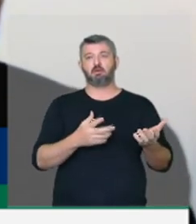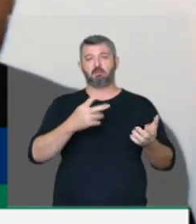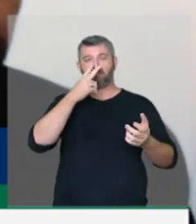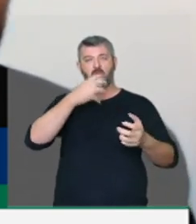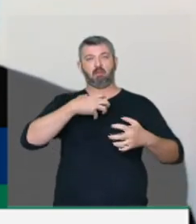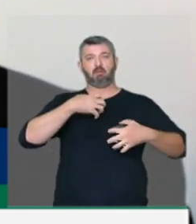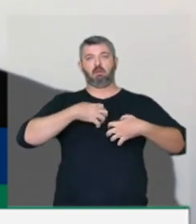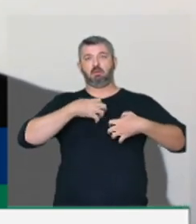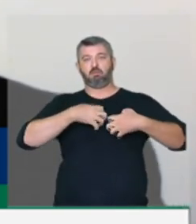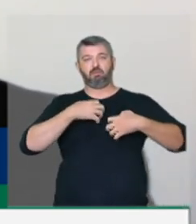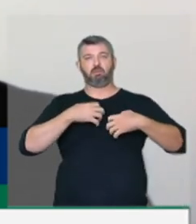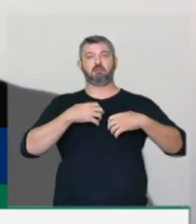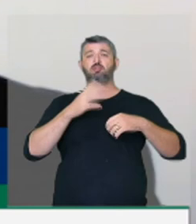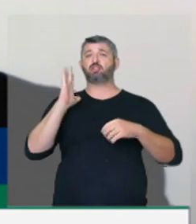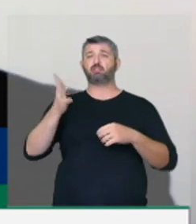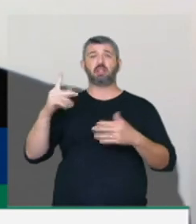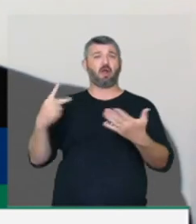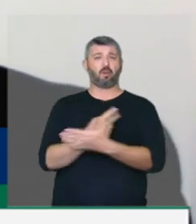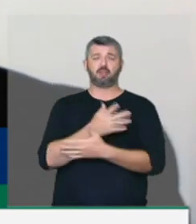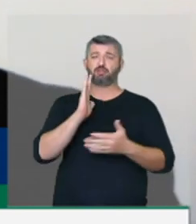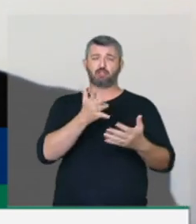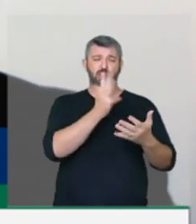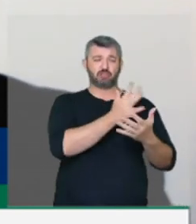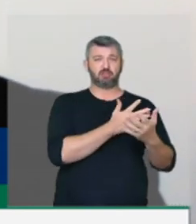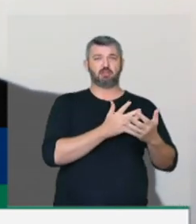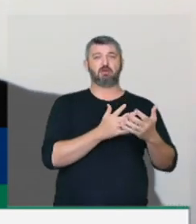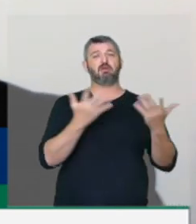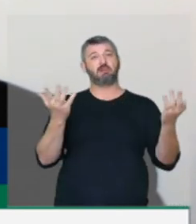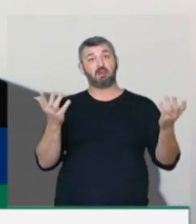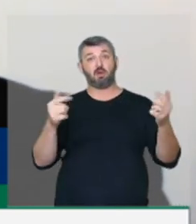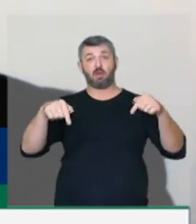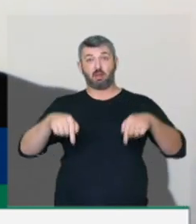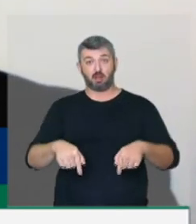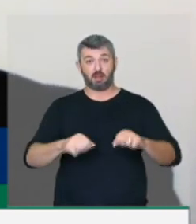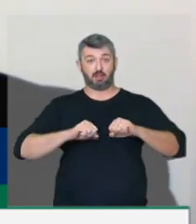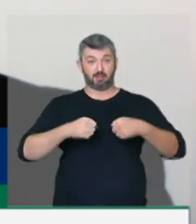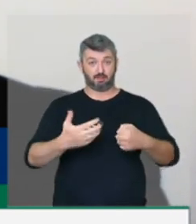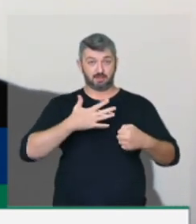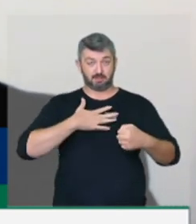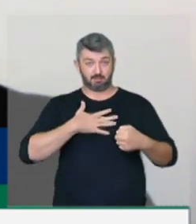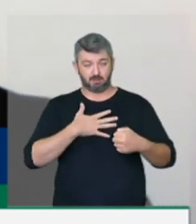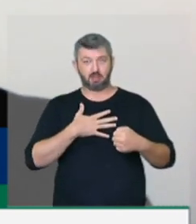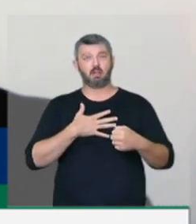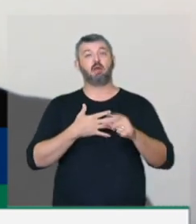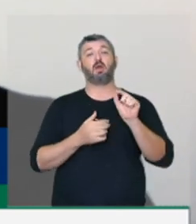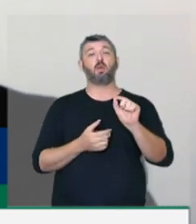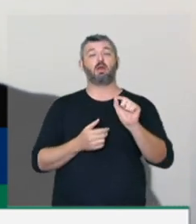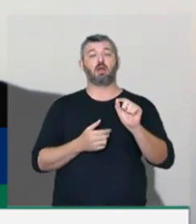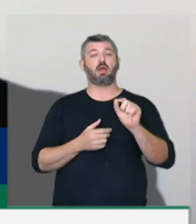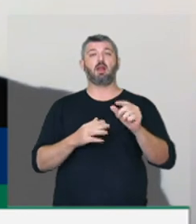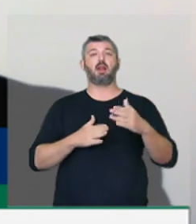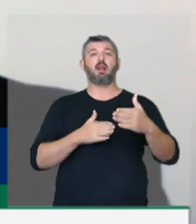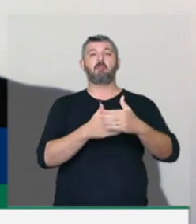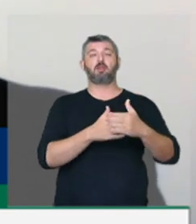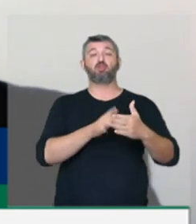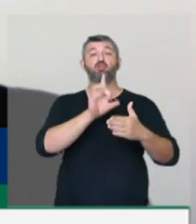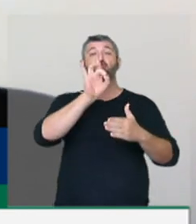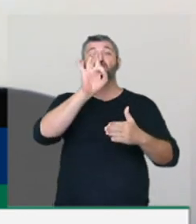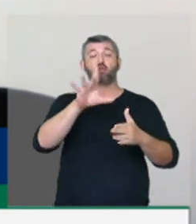animosidade além daquelas que já foram levantadas. E, portanto, a função da defesa nesse momento se resume a trazer